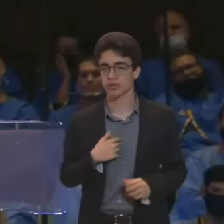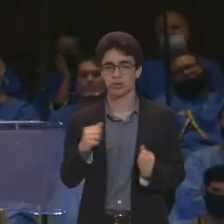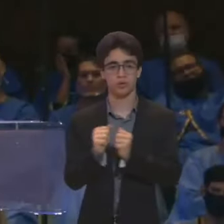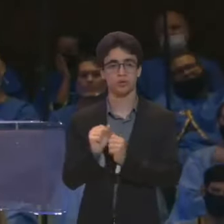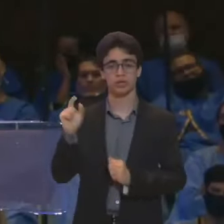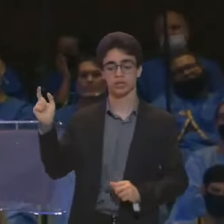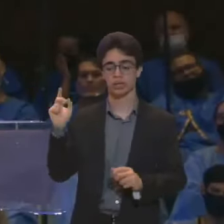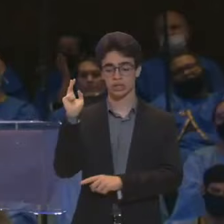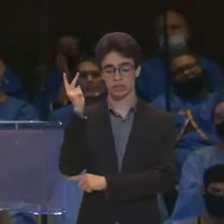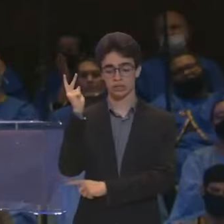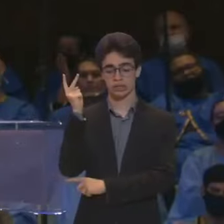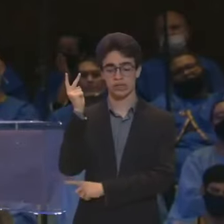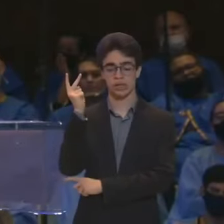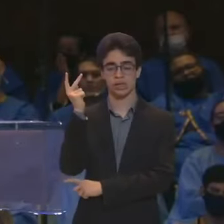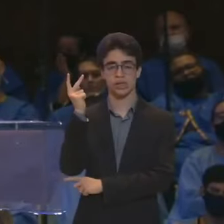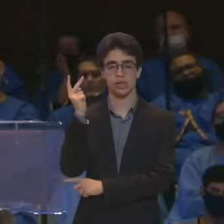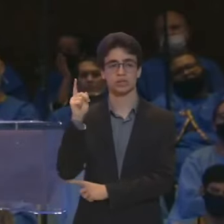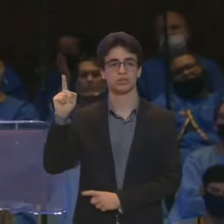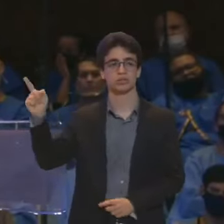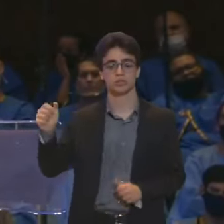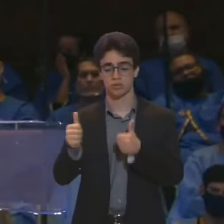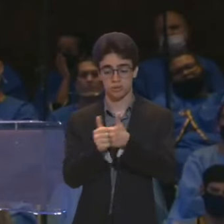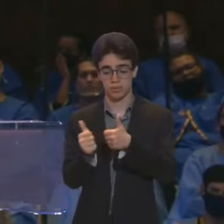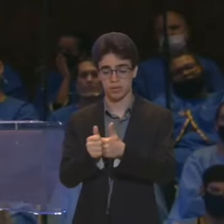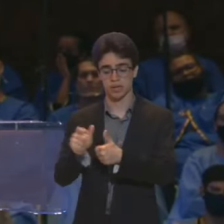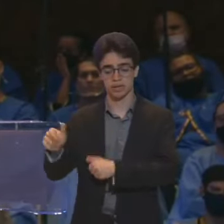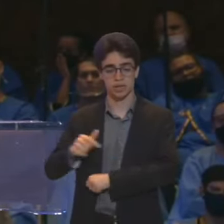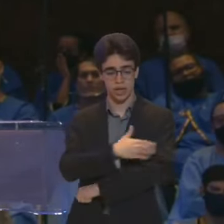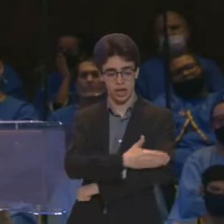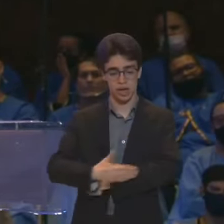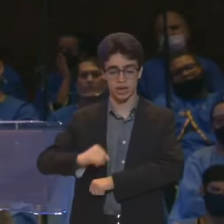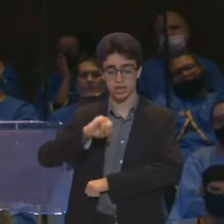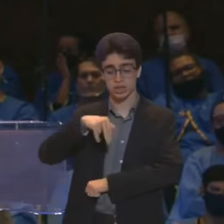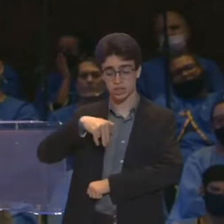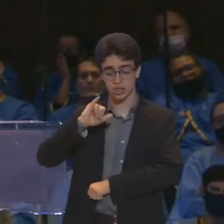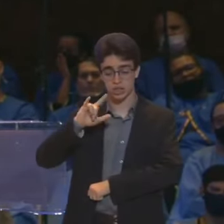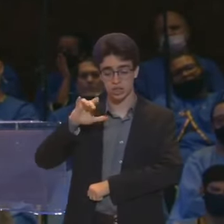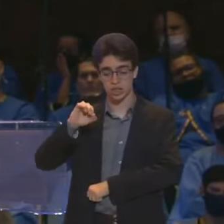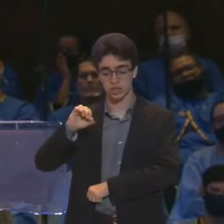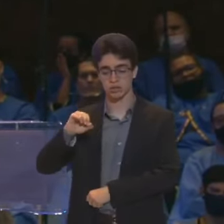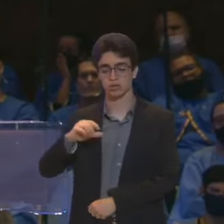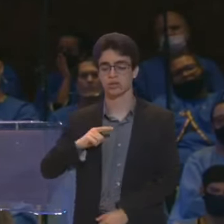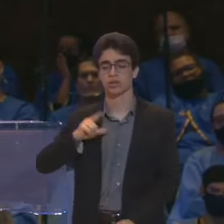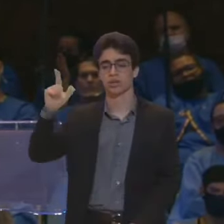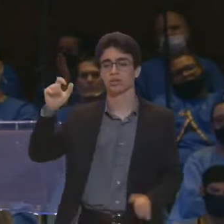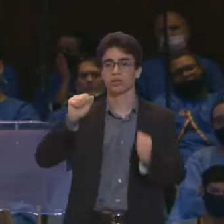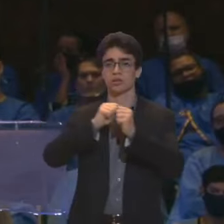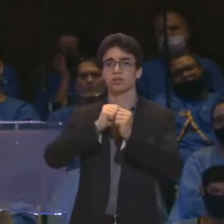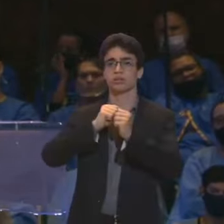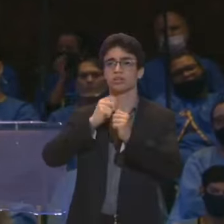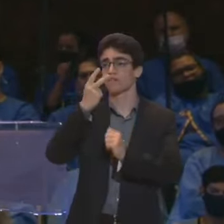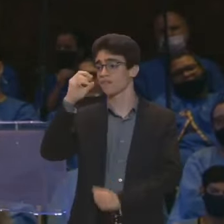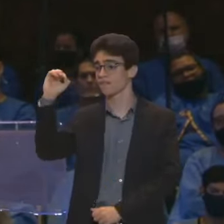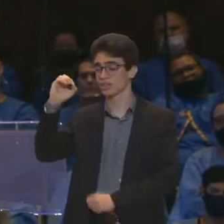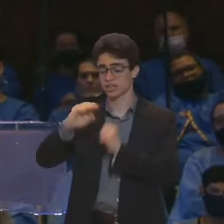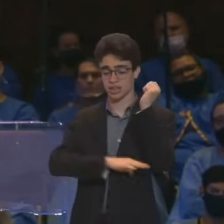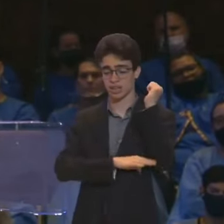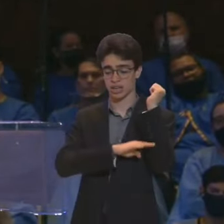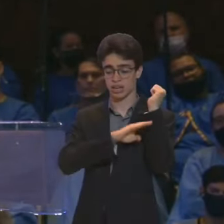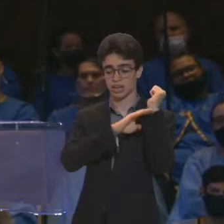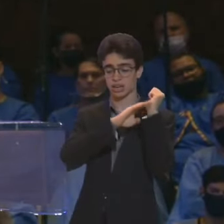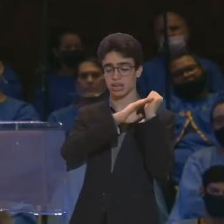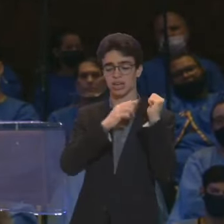chamado Semiramis, na beira do Nilo, 21 andares, eu fiquei no 20º andar. Eu nunca tive